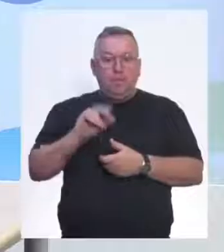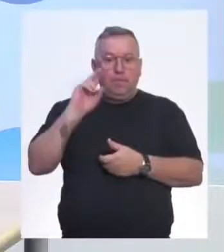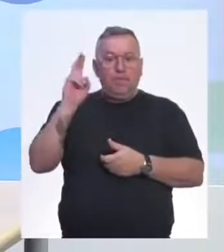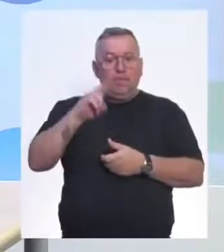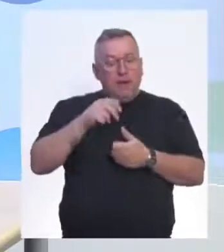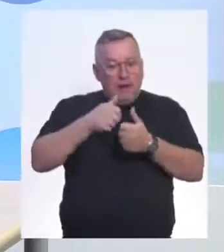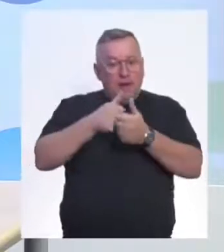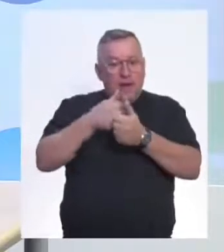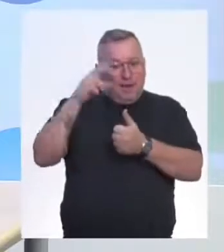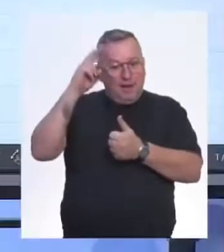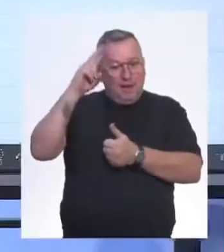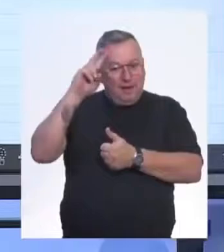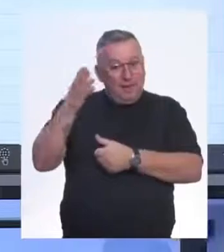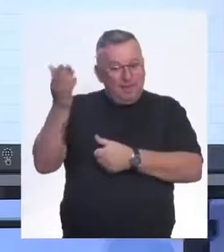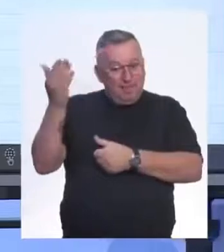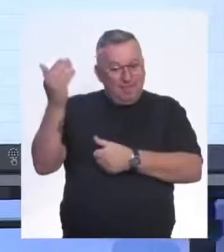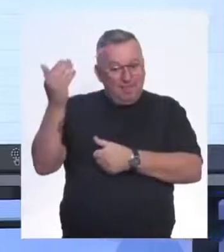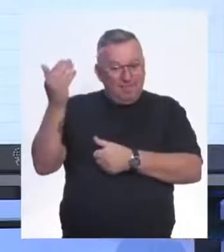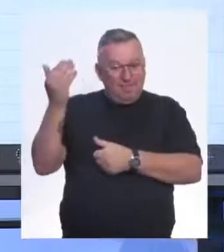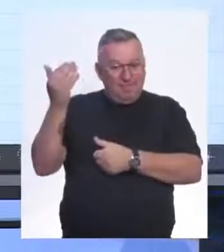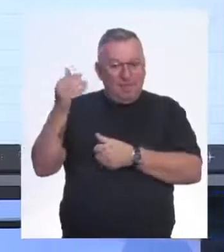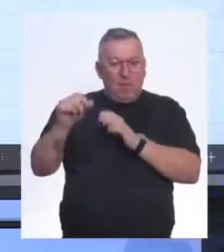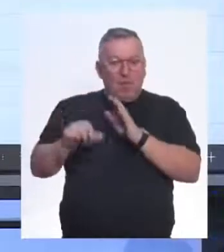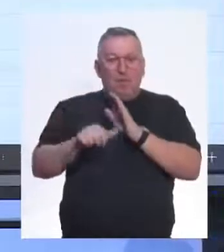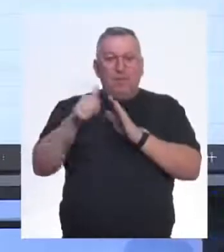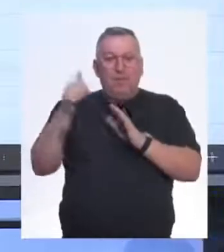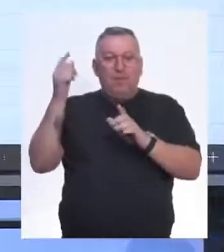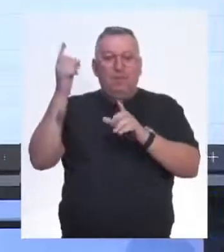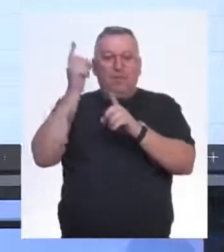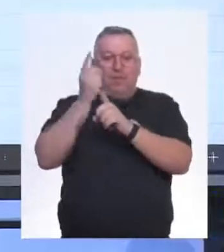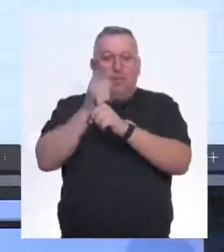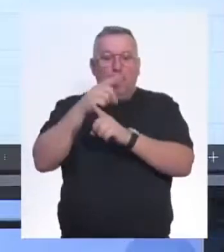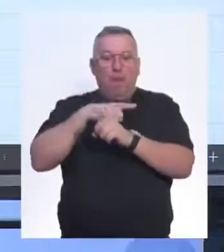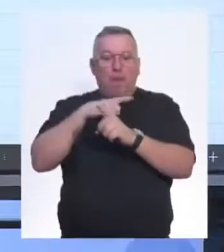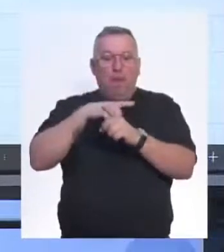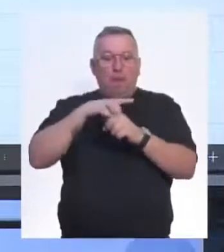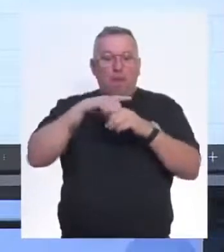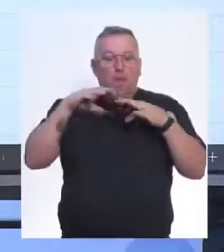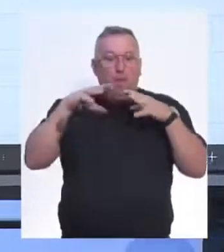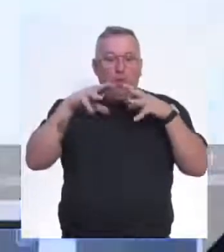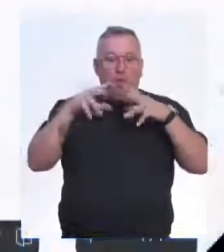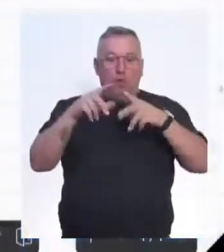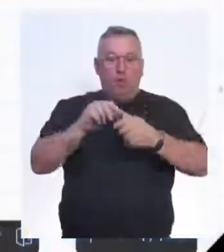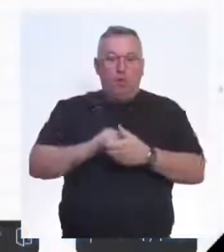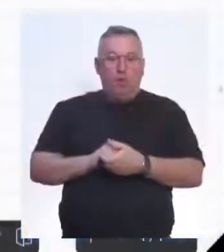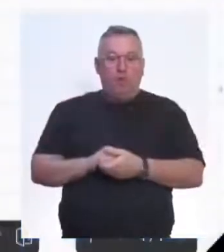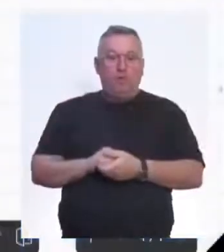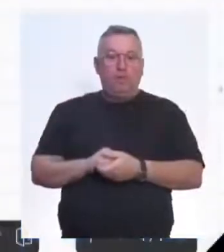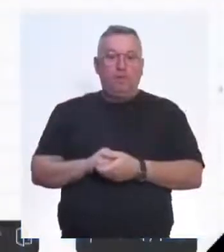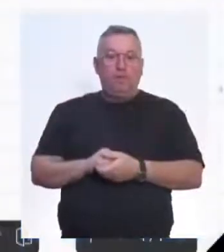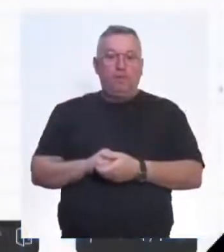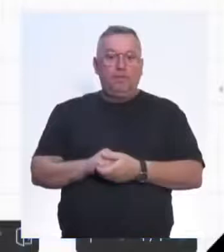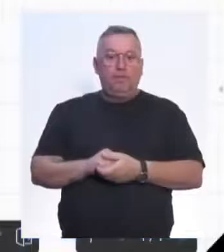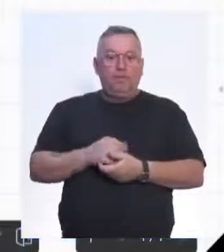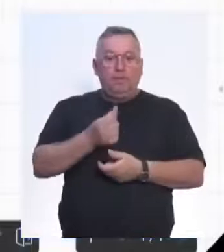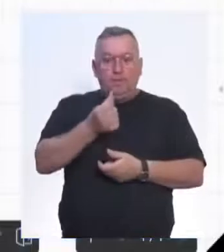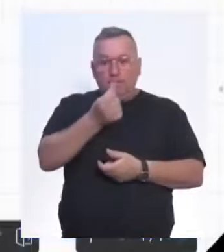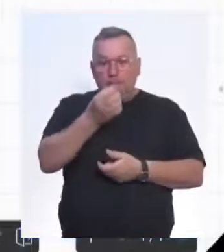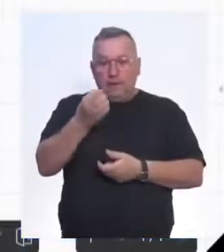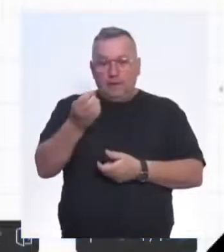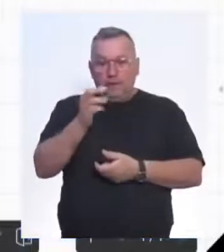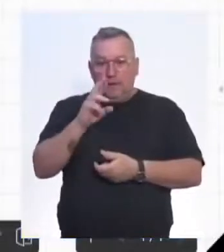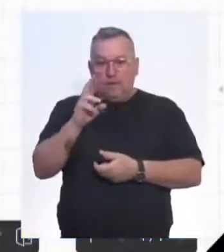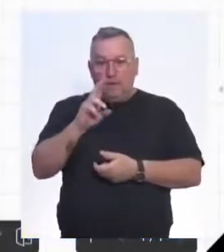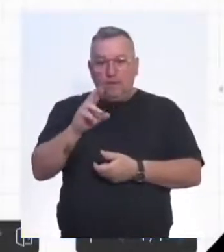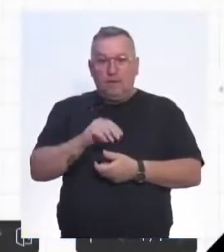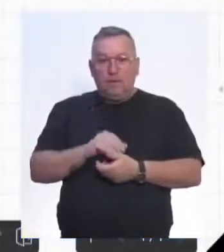você fez no anterior, né? Isso. Então, eu vou primeiro descobrir. Então, eu tenho o todo, de novo, 600. Então, o meu todo é